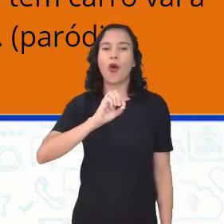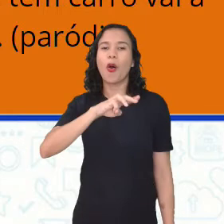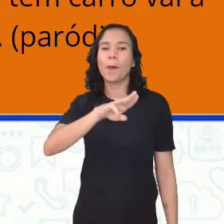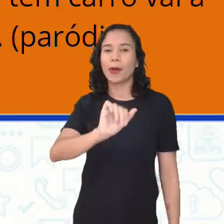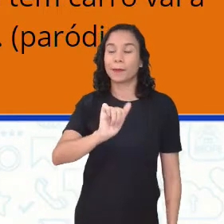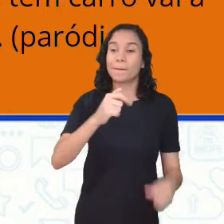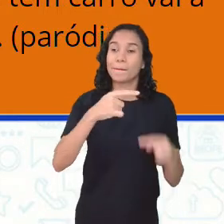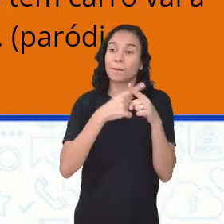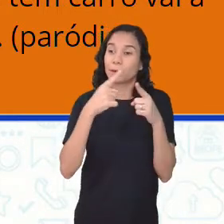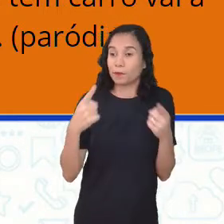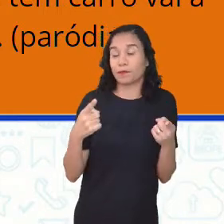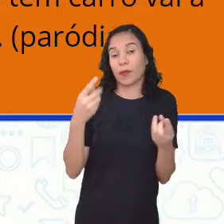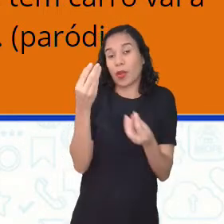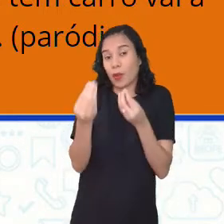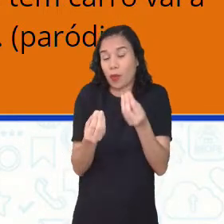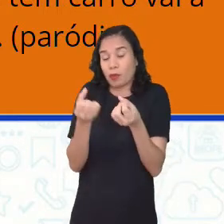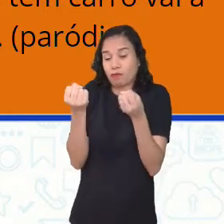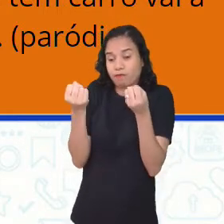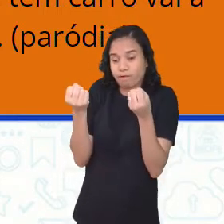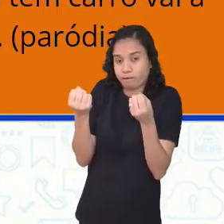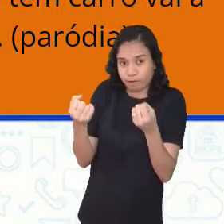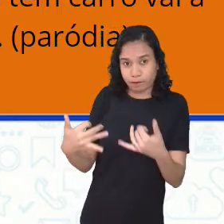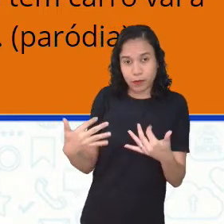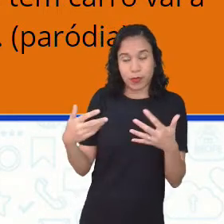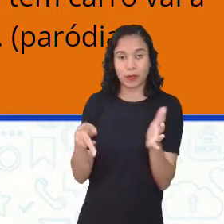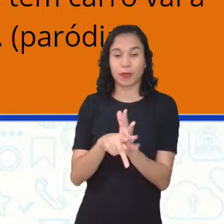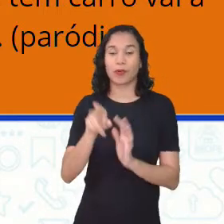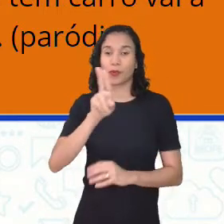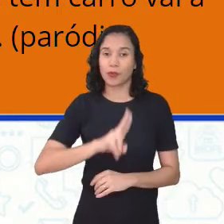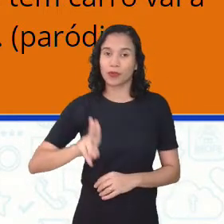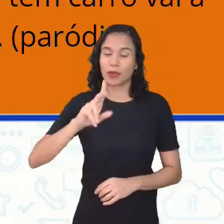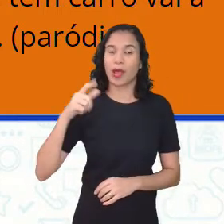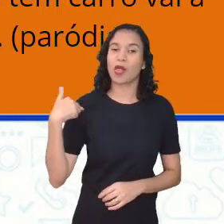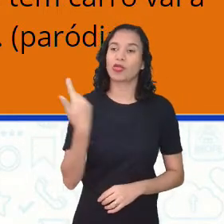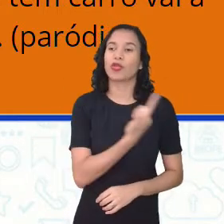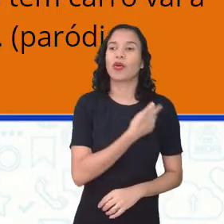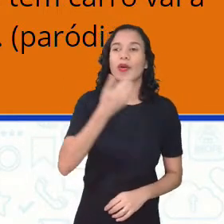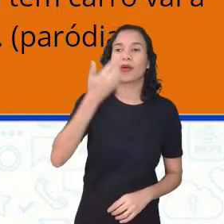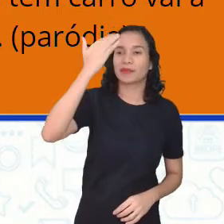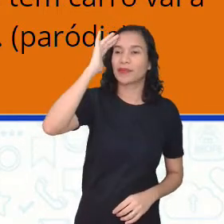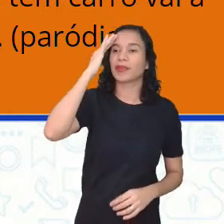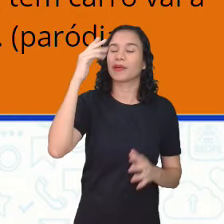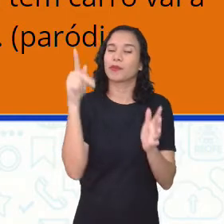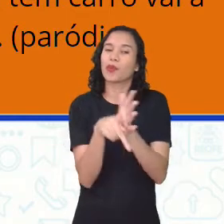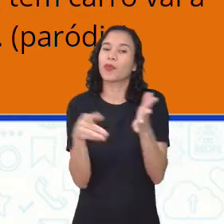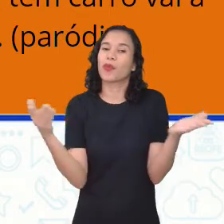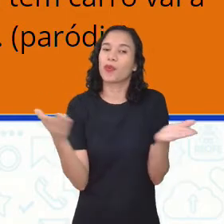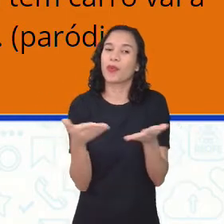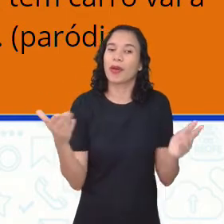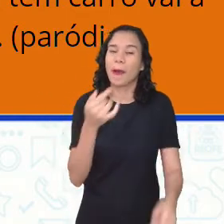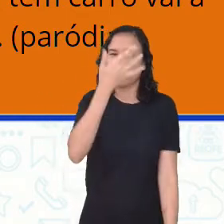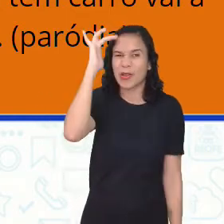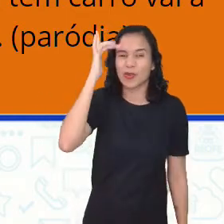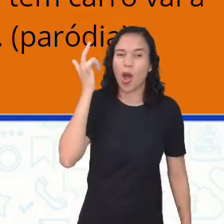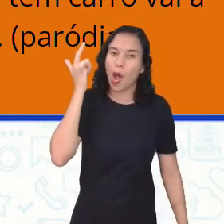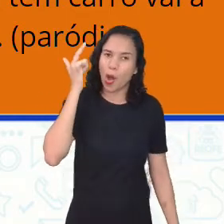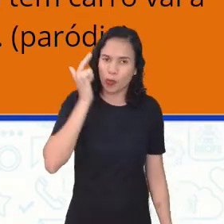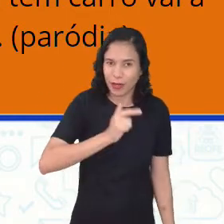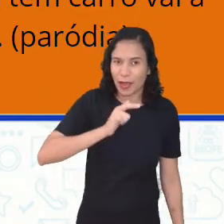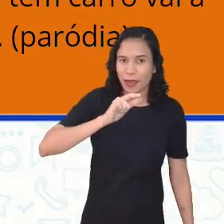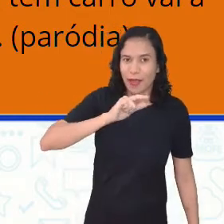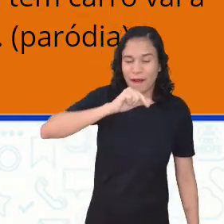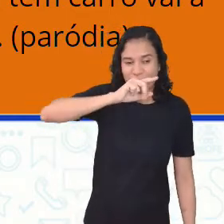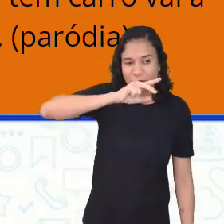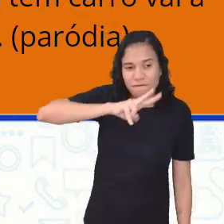Roma. Mas, do jeito que foi falado, reproduzido, a gente entendeu e chegou nos dias de hoje como quem tem boca vai, do